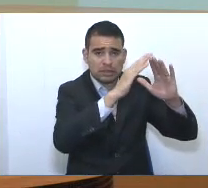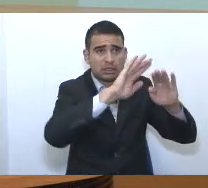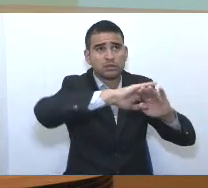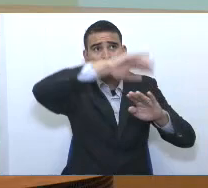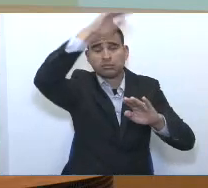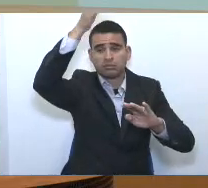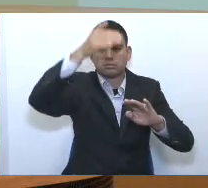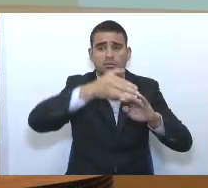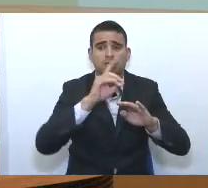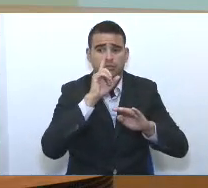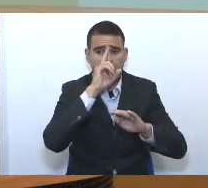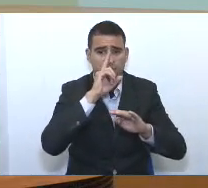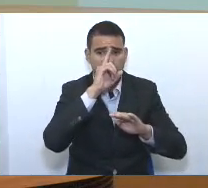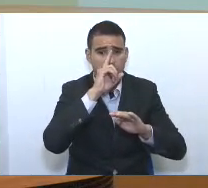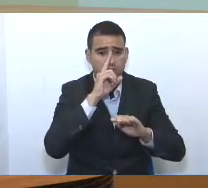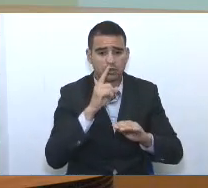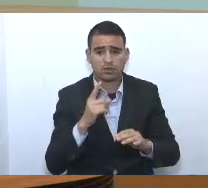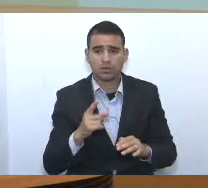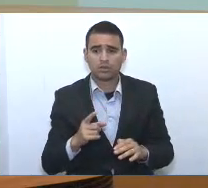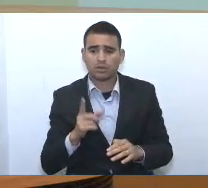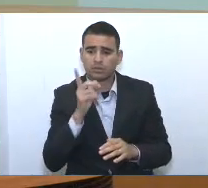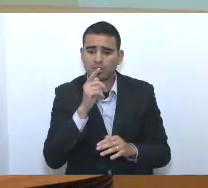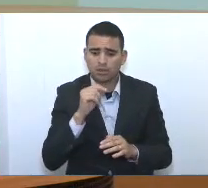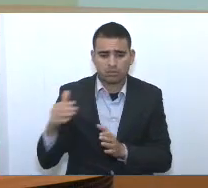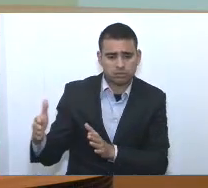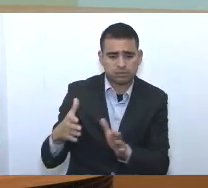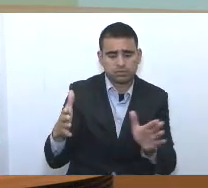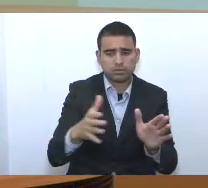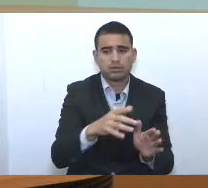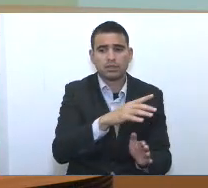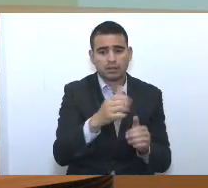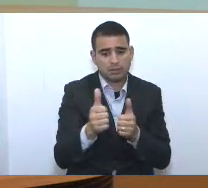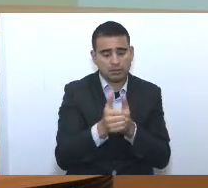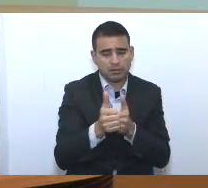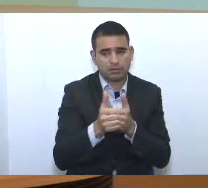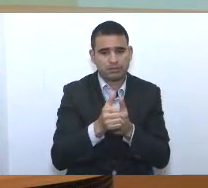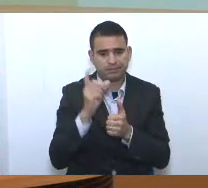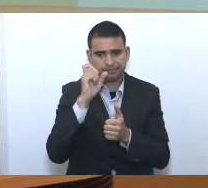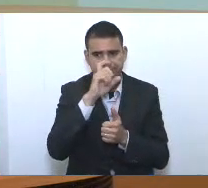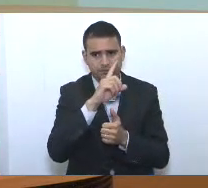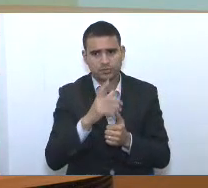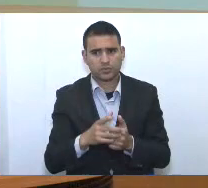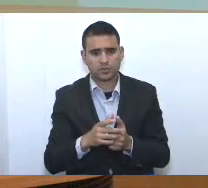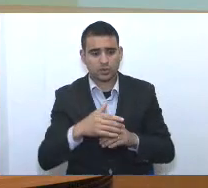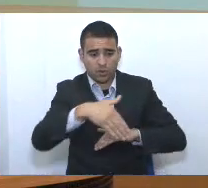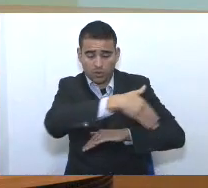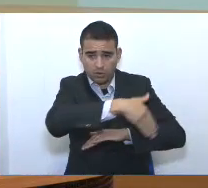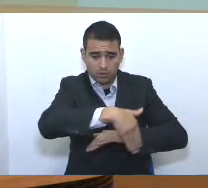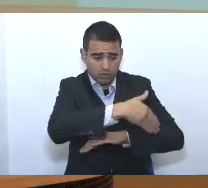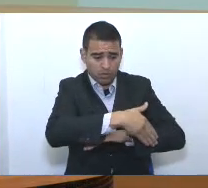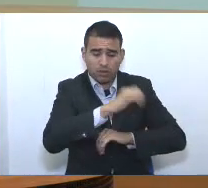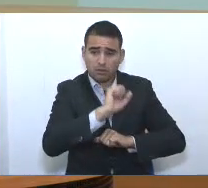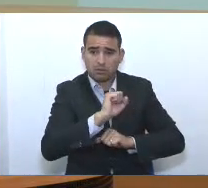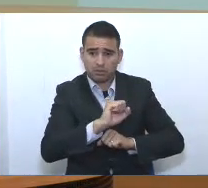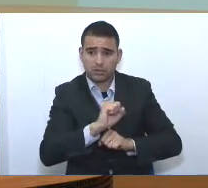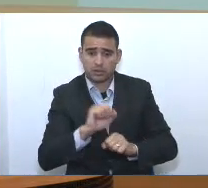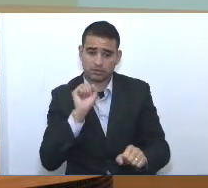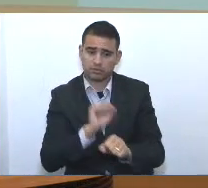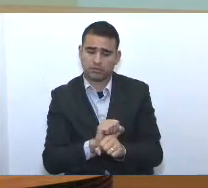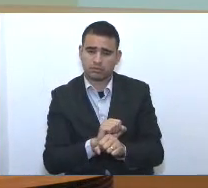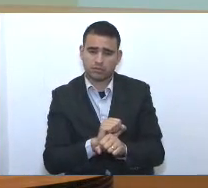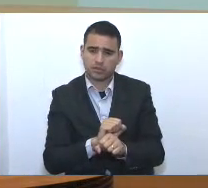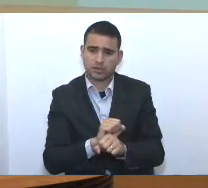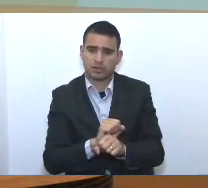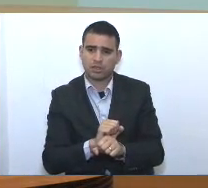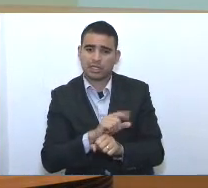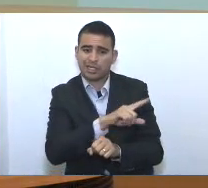temos que fazer ali o mais rápido possível a liberação, principalmente das principais ruas, porque são ruas que passam ônibus, né? E, na realidade, as pessoas